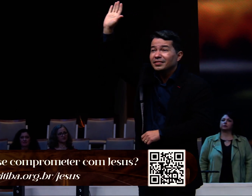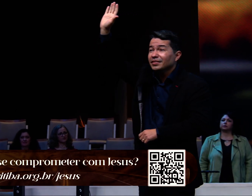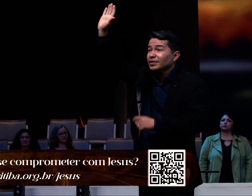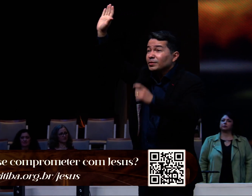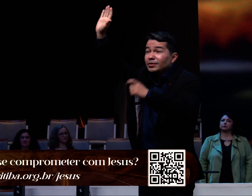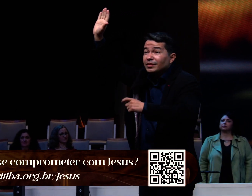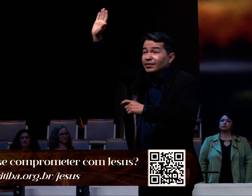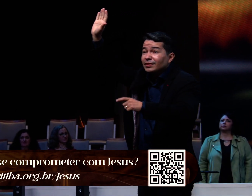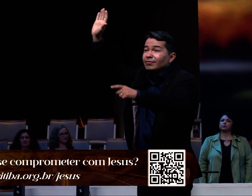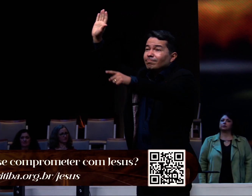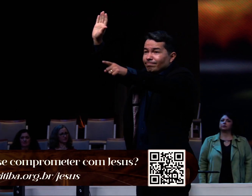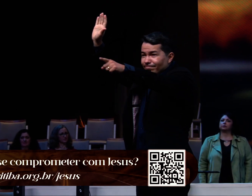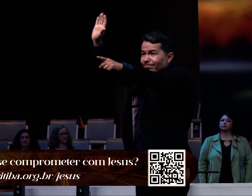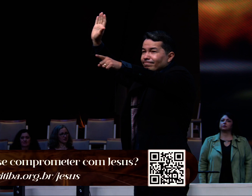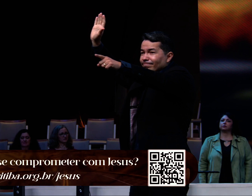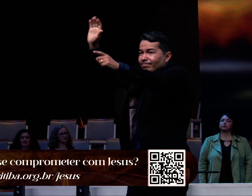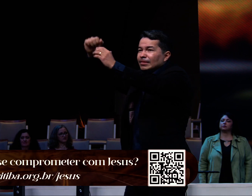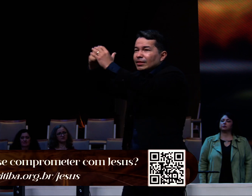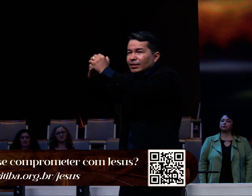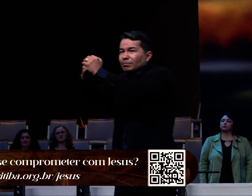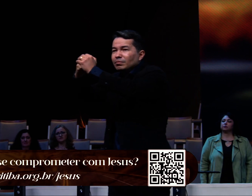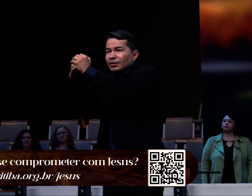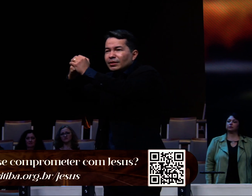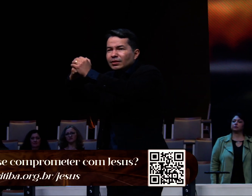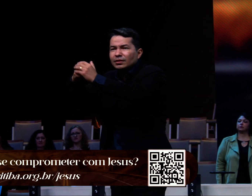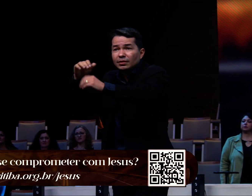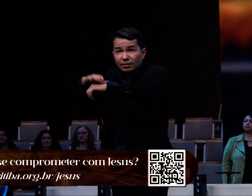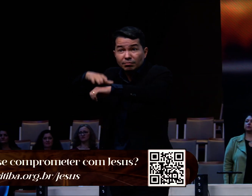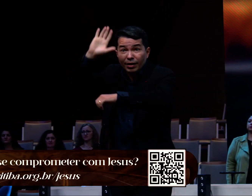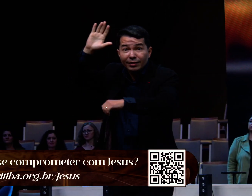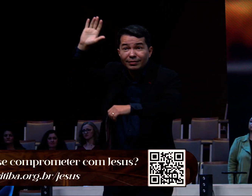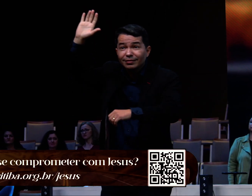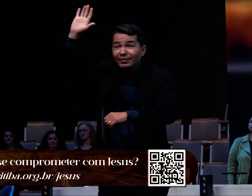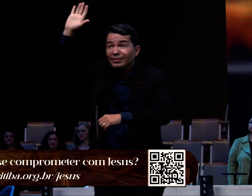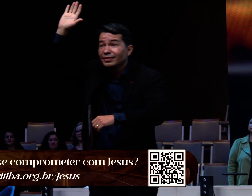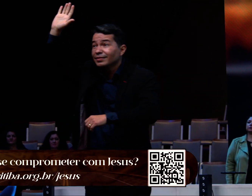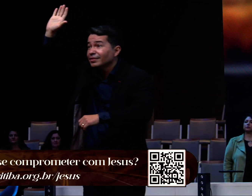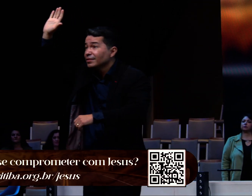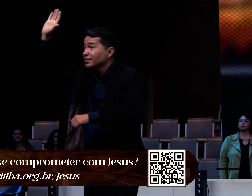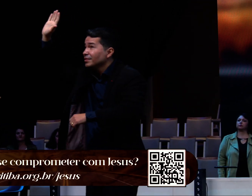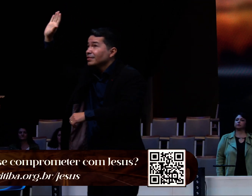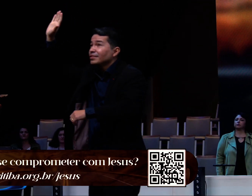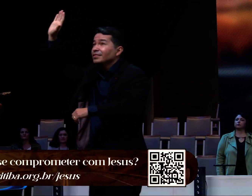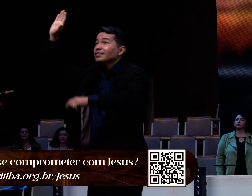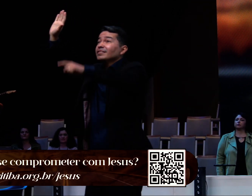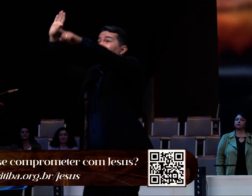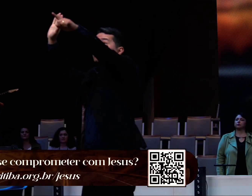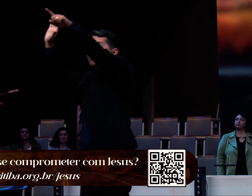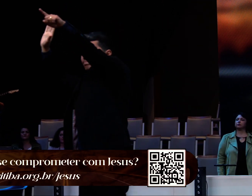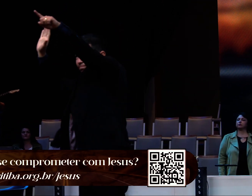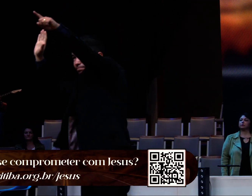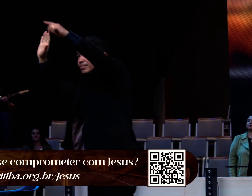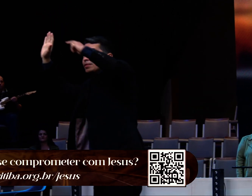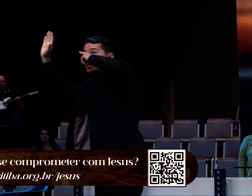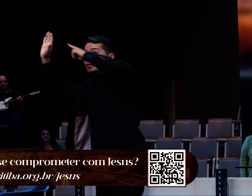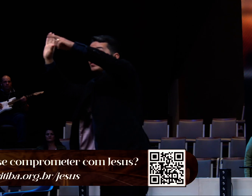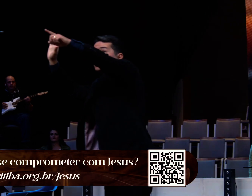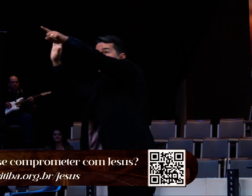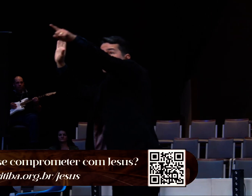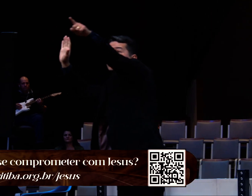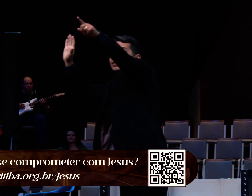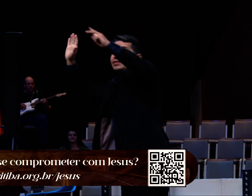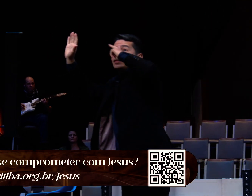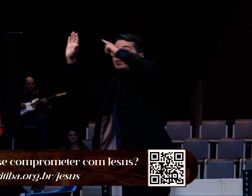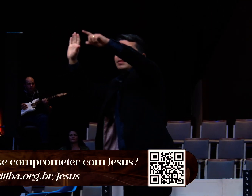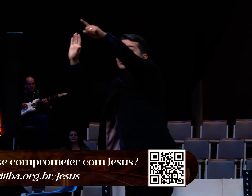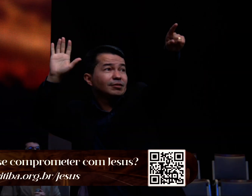sua mão nessa manhã. Aonde está você? Aqui, amém. Mais pessoas desejam experimentar? Ali também,